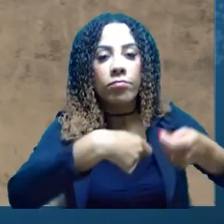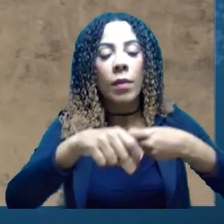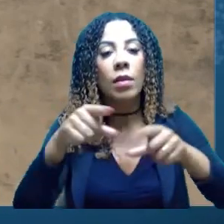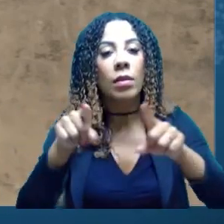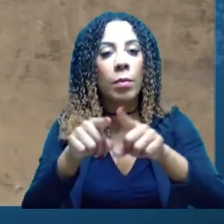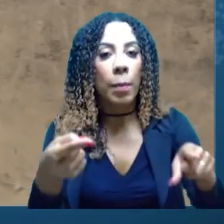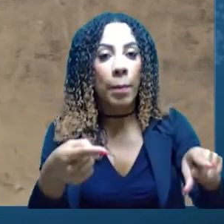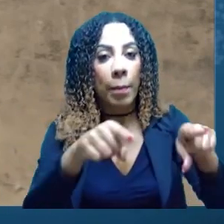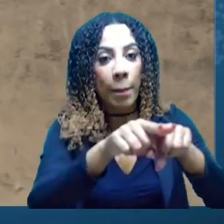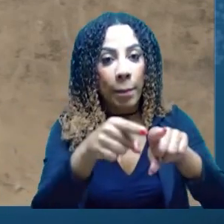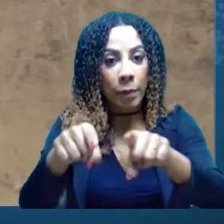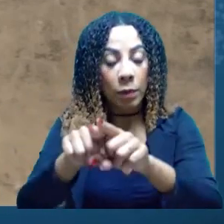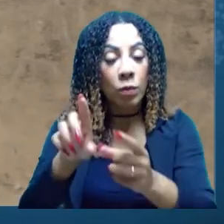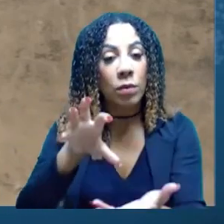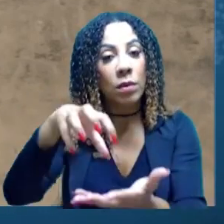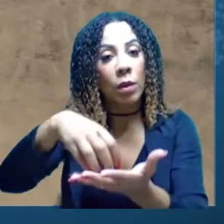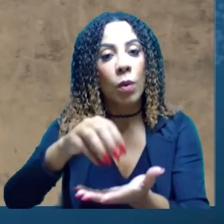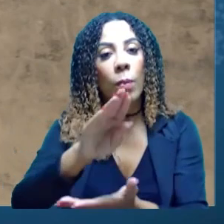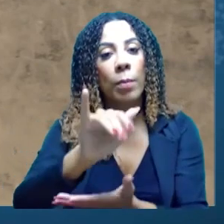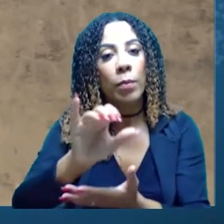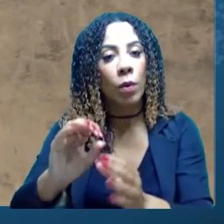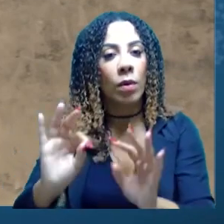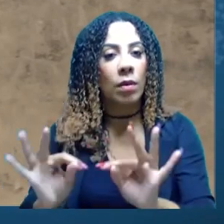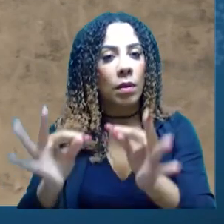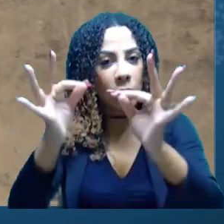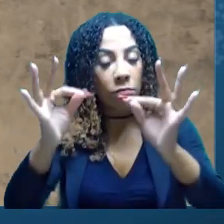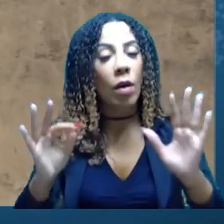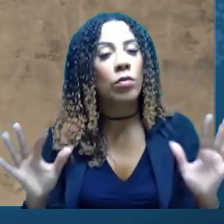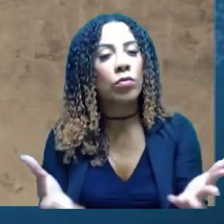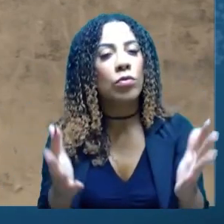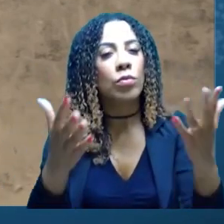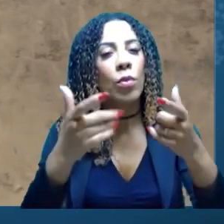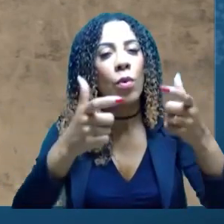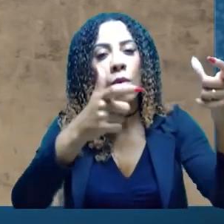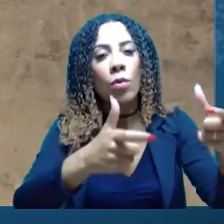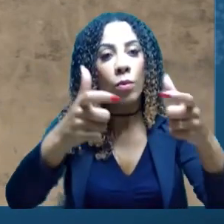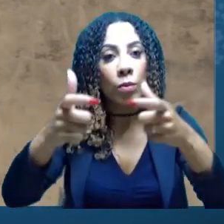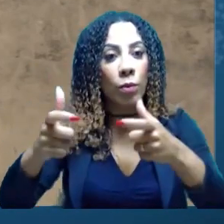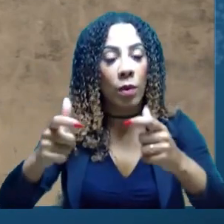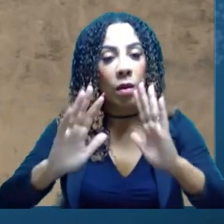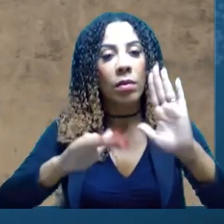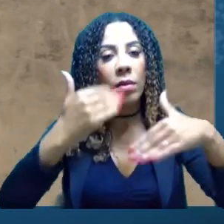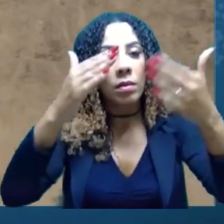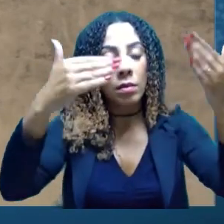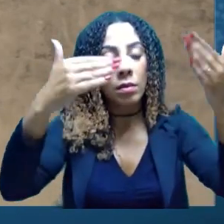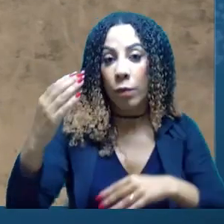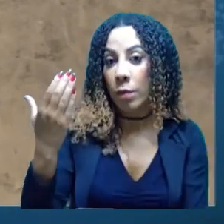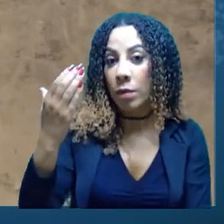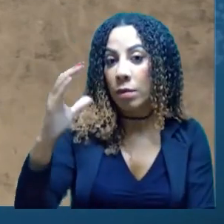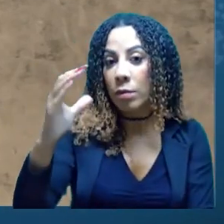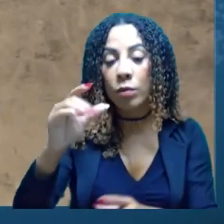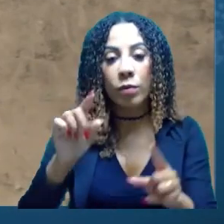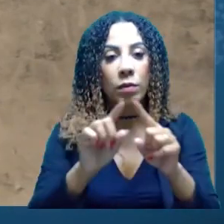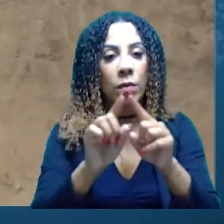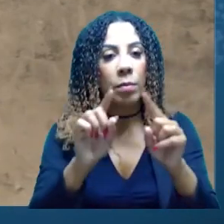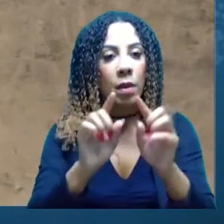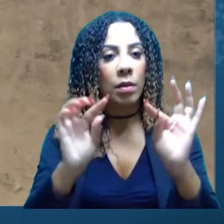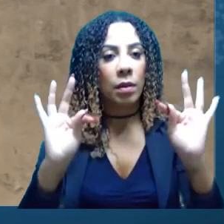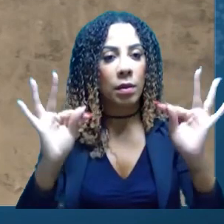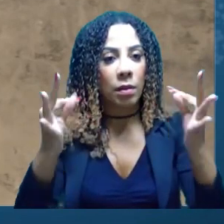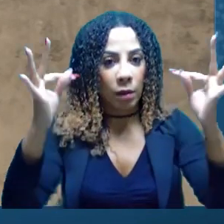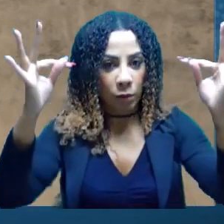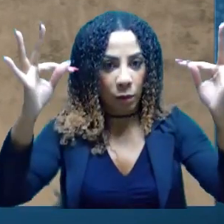de biotecnologia, estimulando um ambiente de desenvolvimento científico e tecnológico a